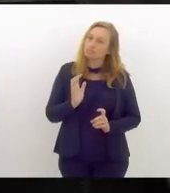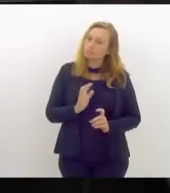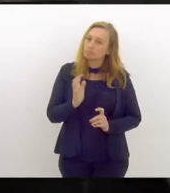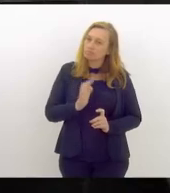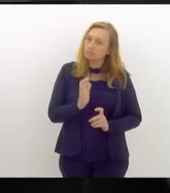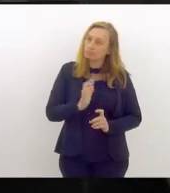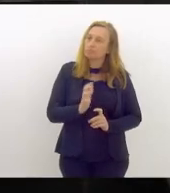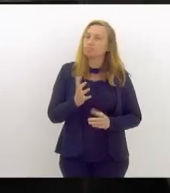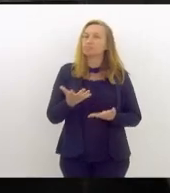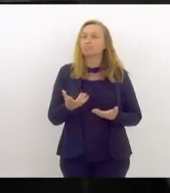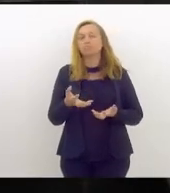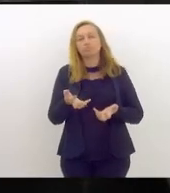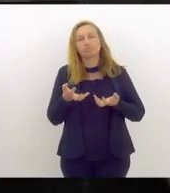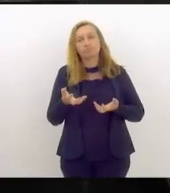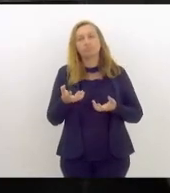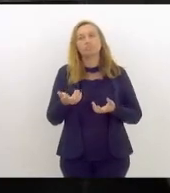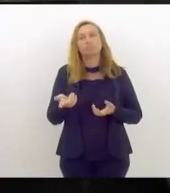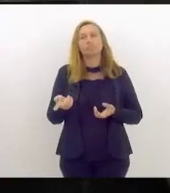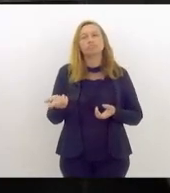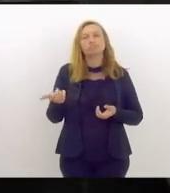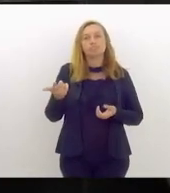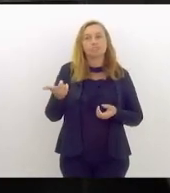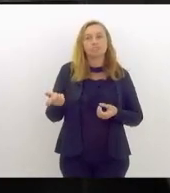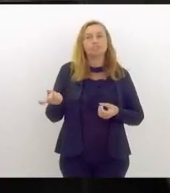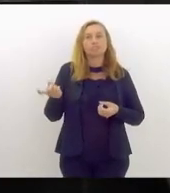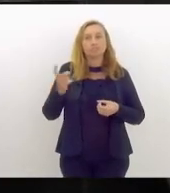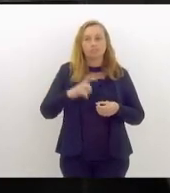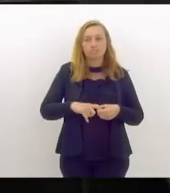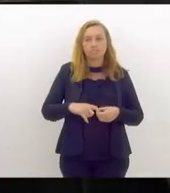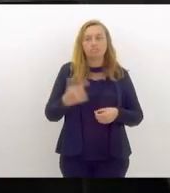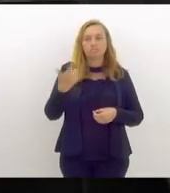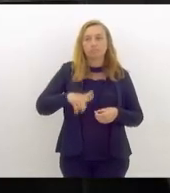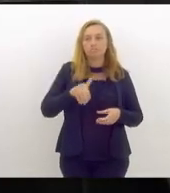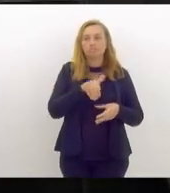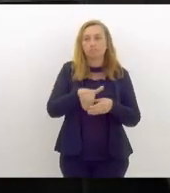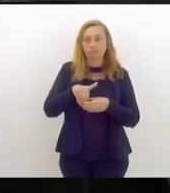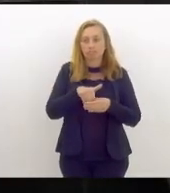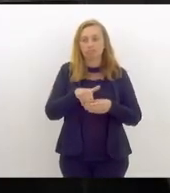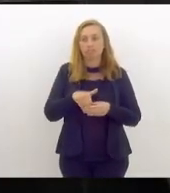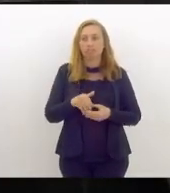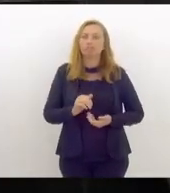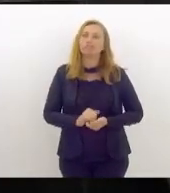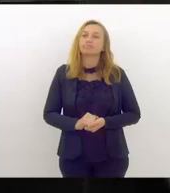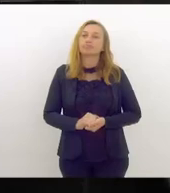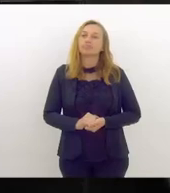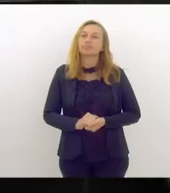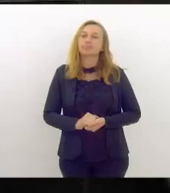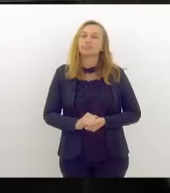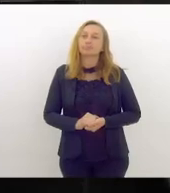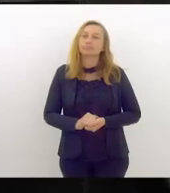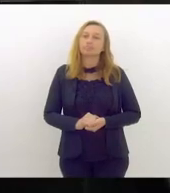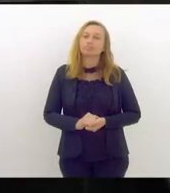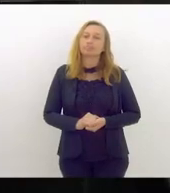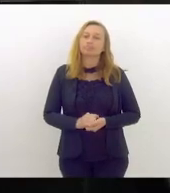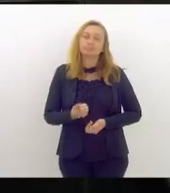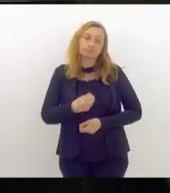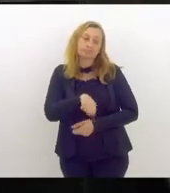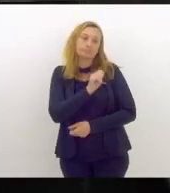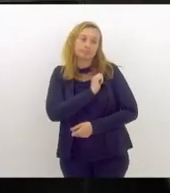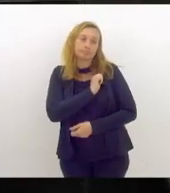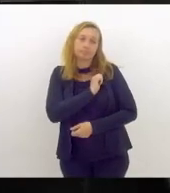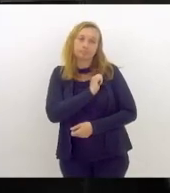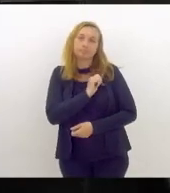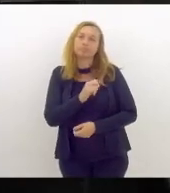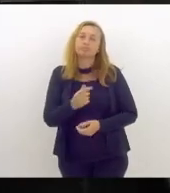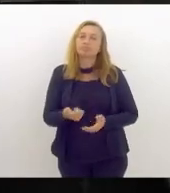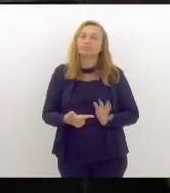ele queria ser reeleito, passando por cima não só do regime de recuperação fiscal, como